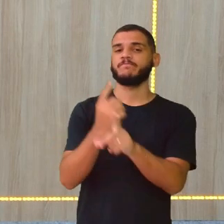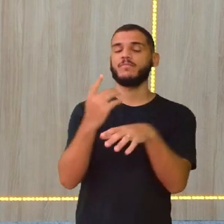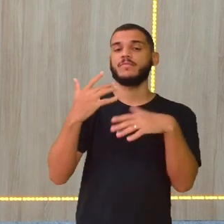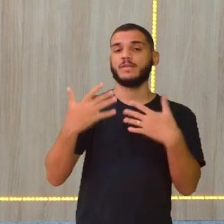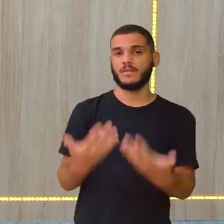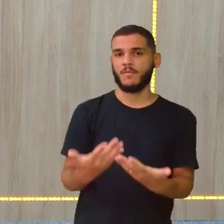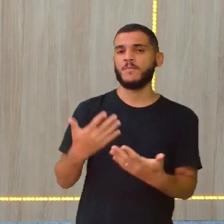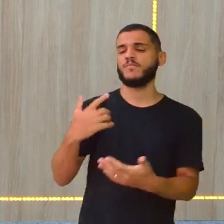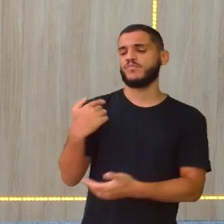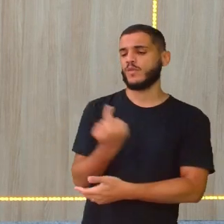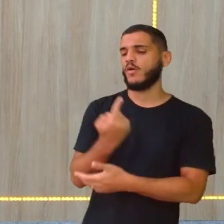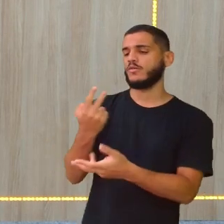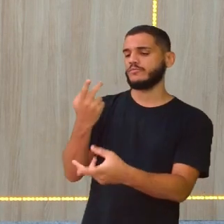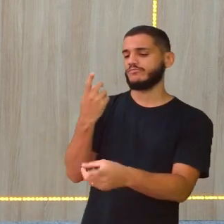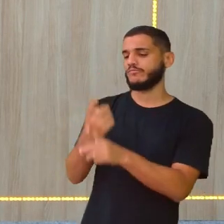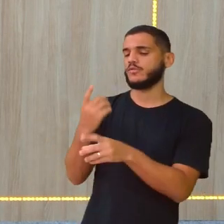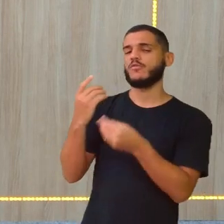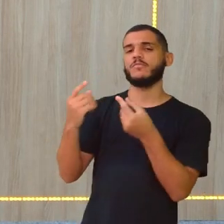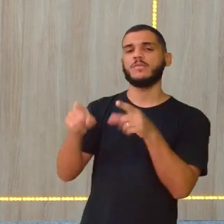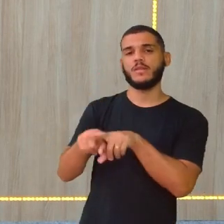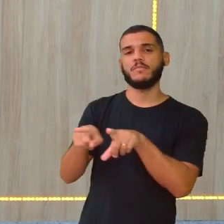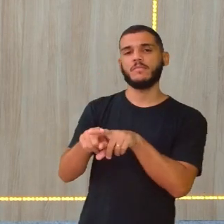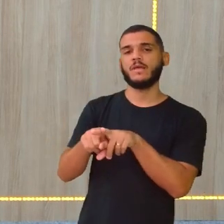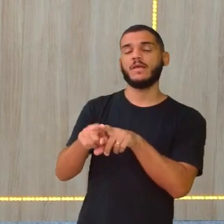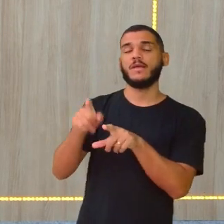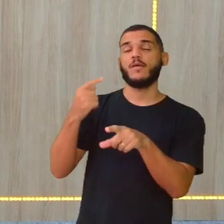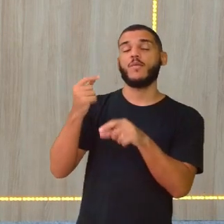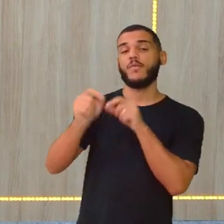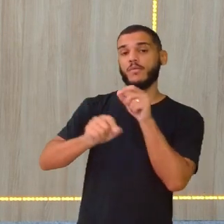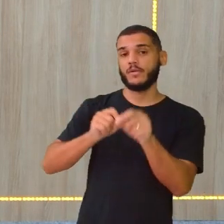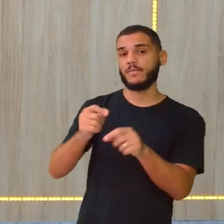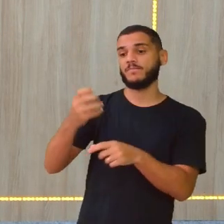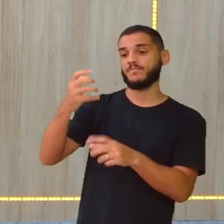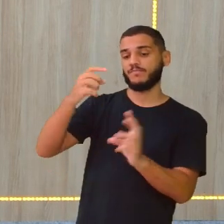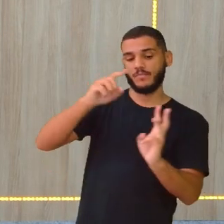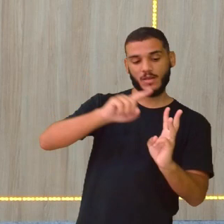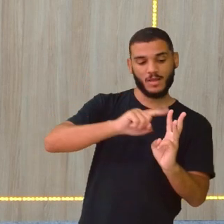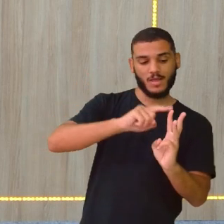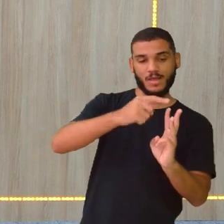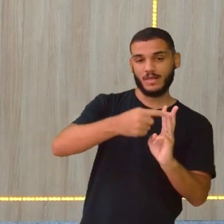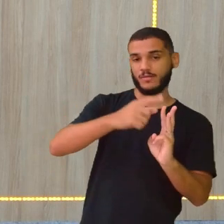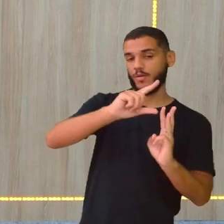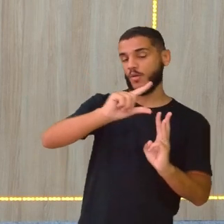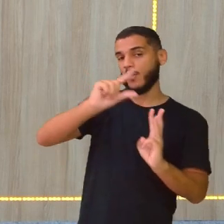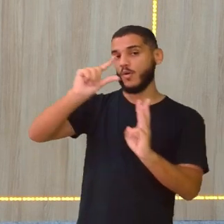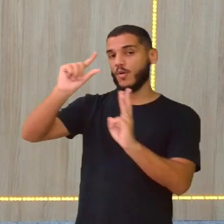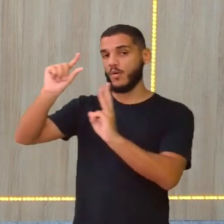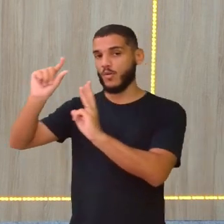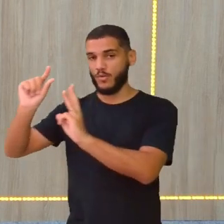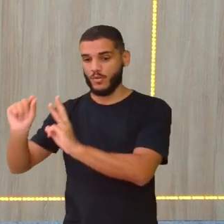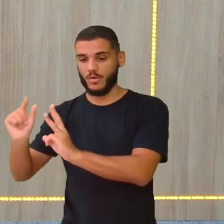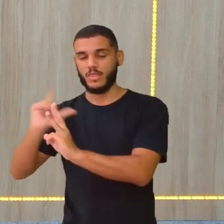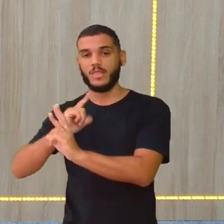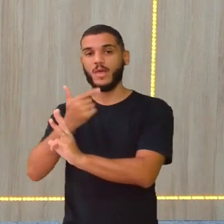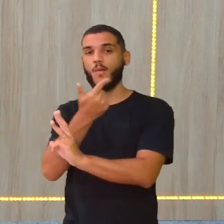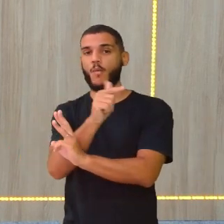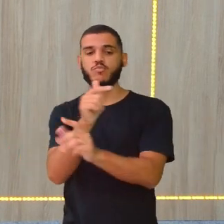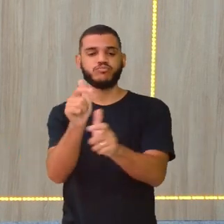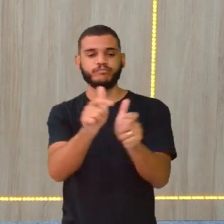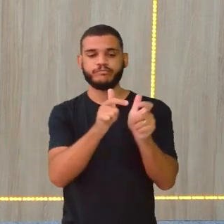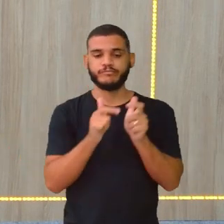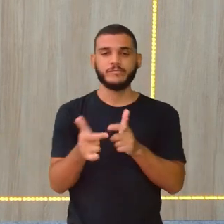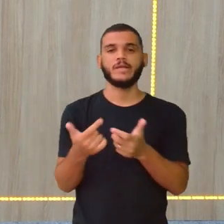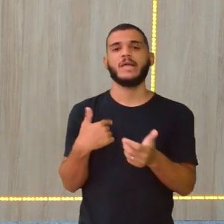narrativa, não é? Descobrimos que esses reis magos vieram de outras localidades, como